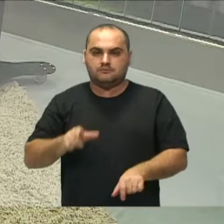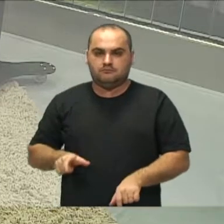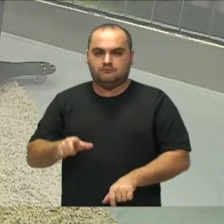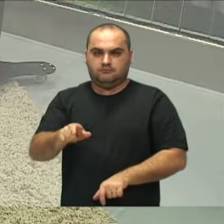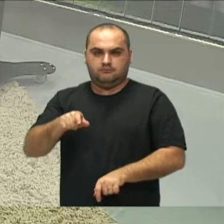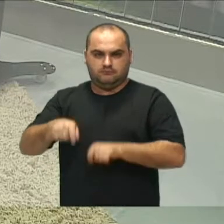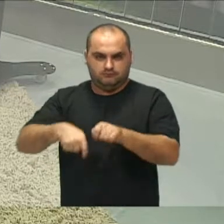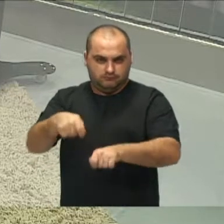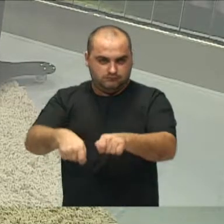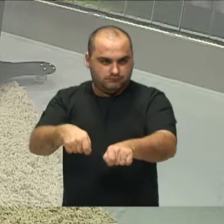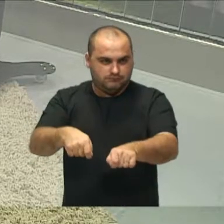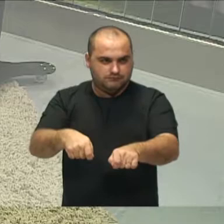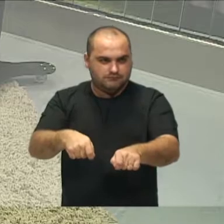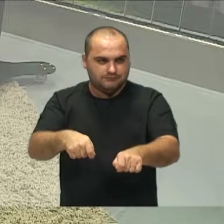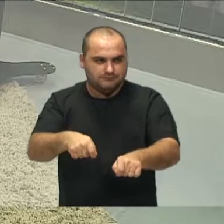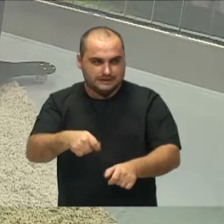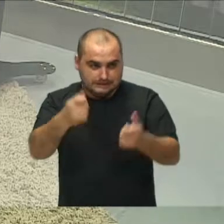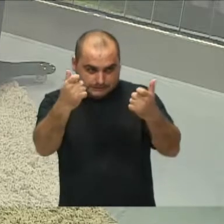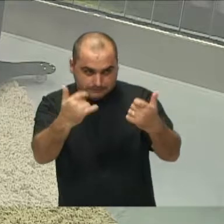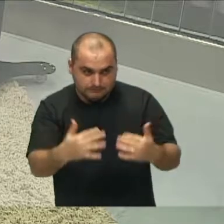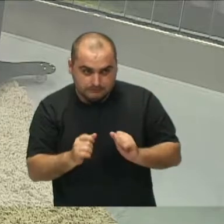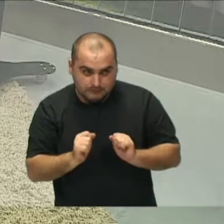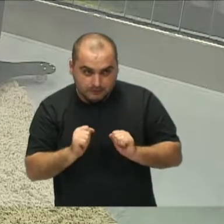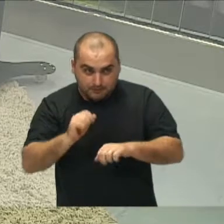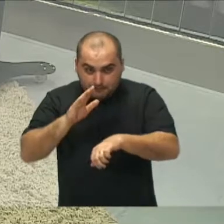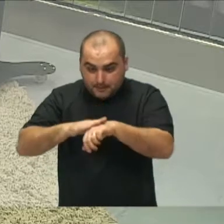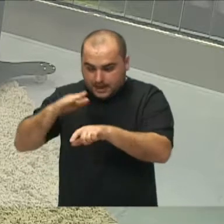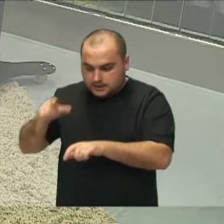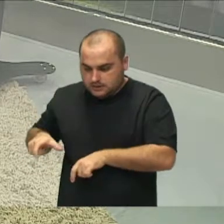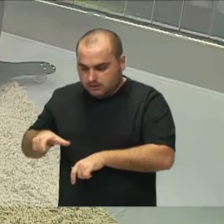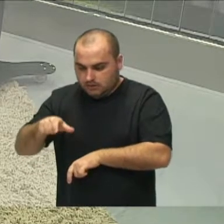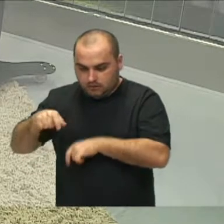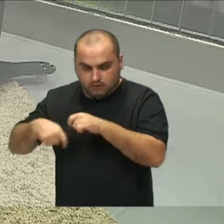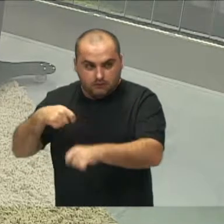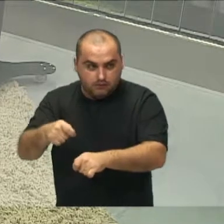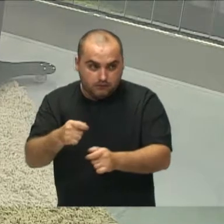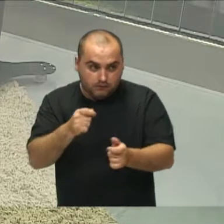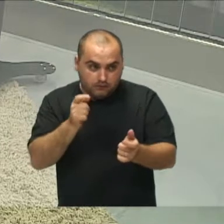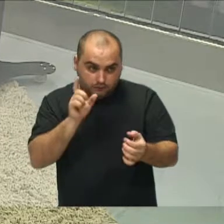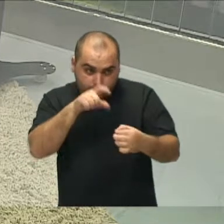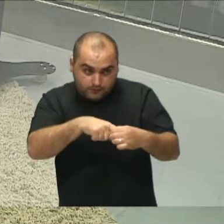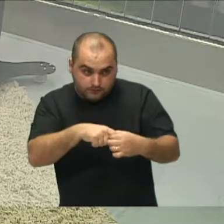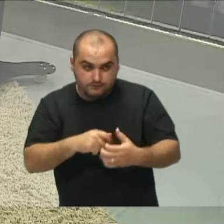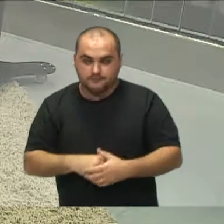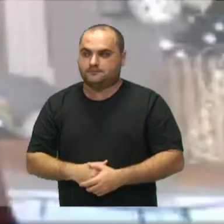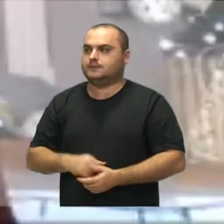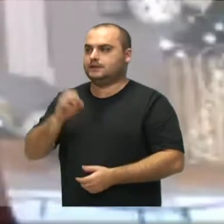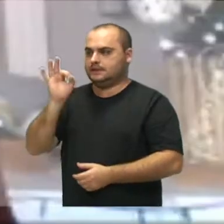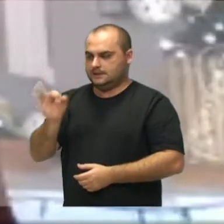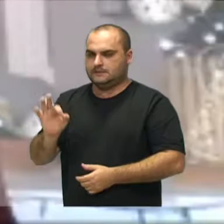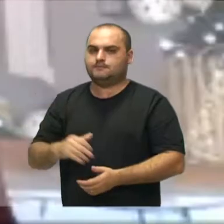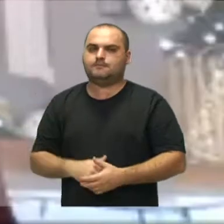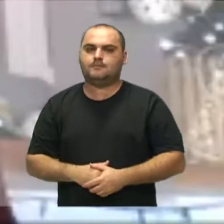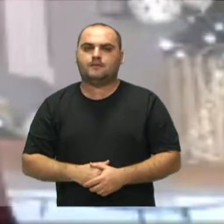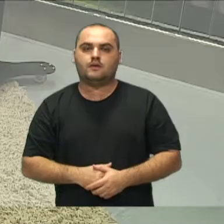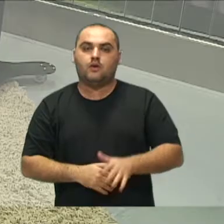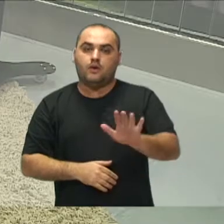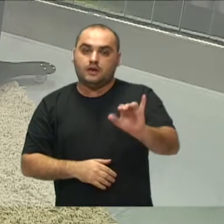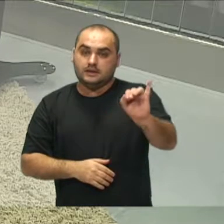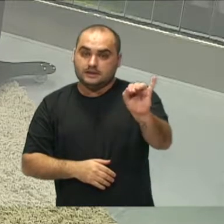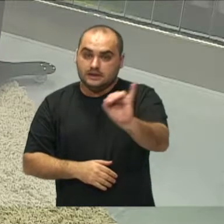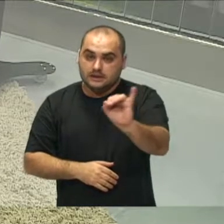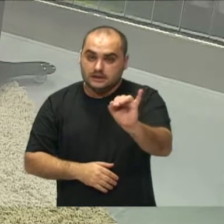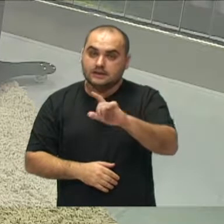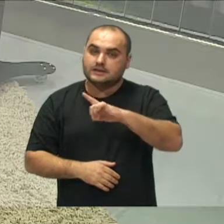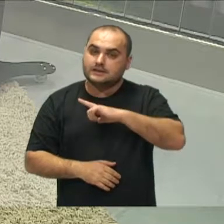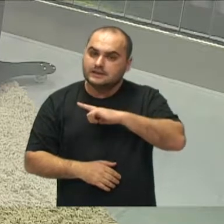como que ele funcionava e aí explica se tem essa intenção de dar continuidade. Na verdade foi o seguinte, Itajaí